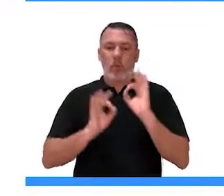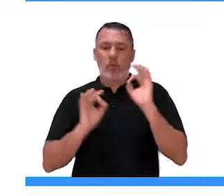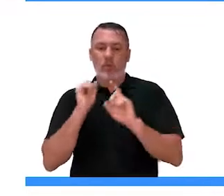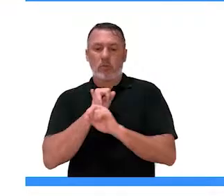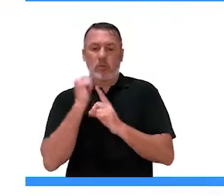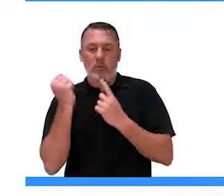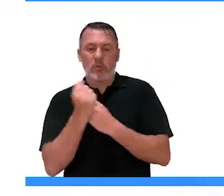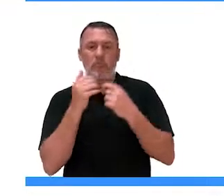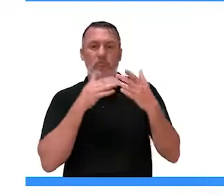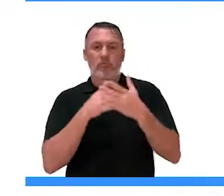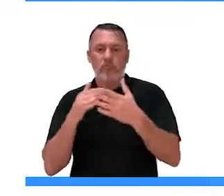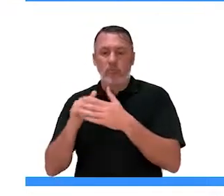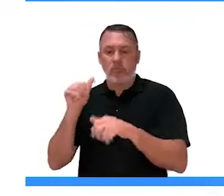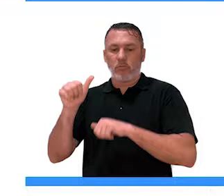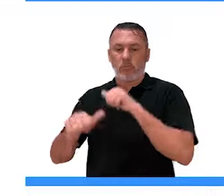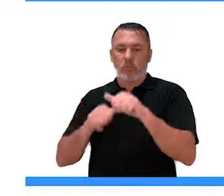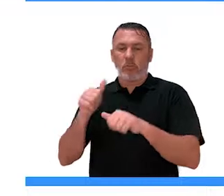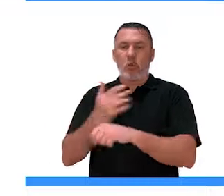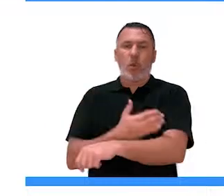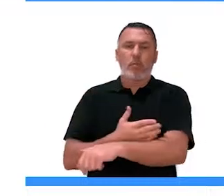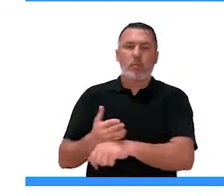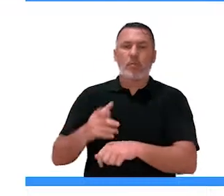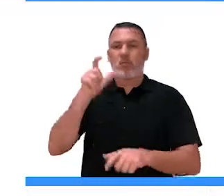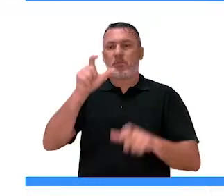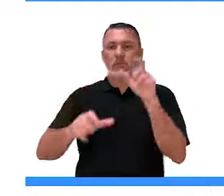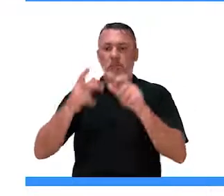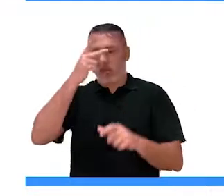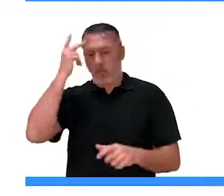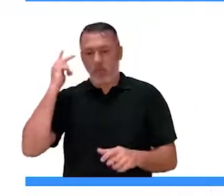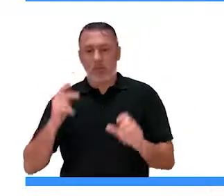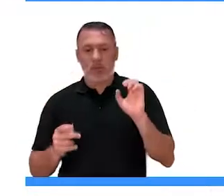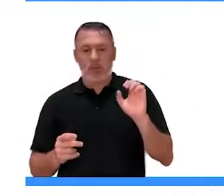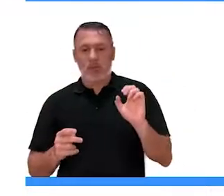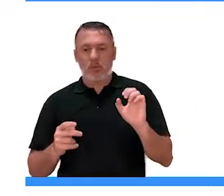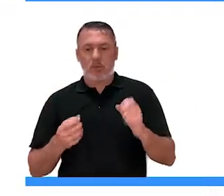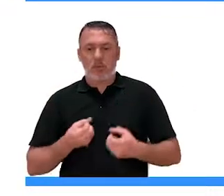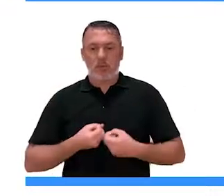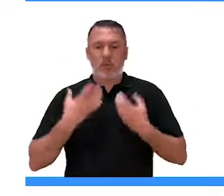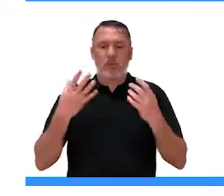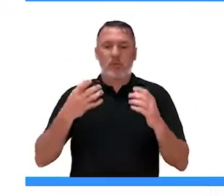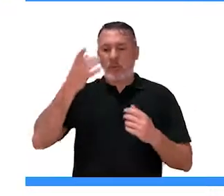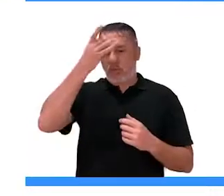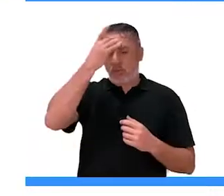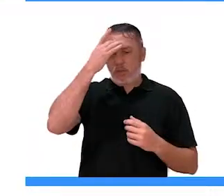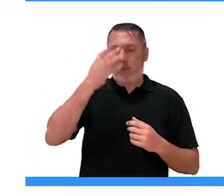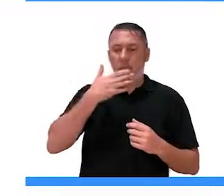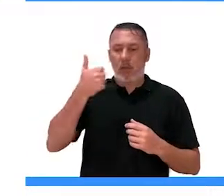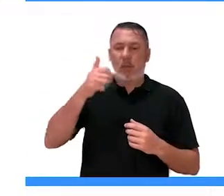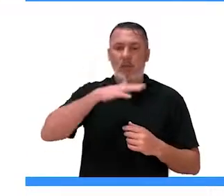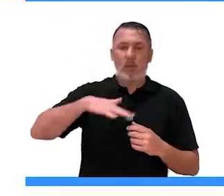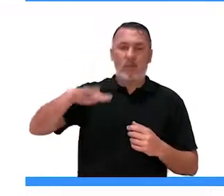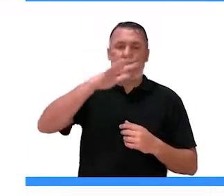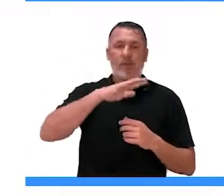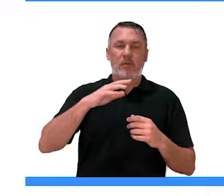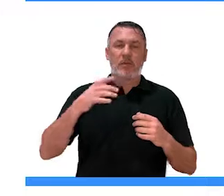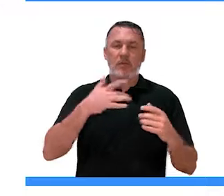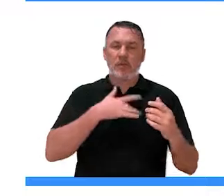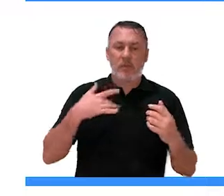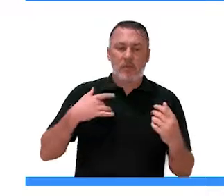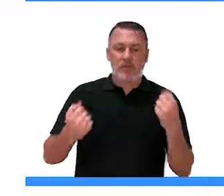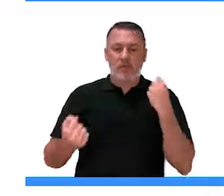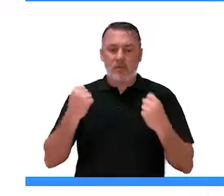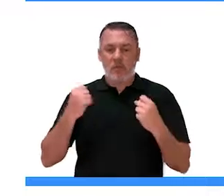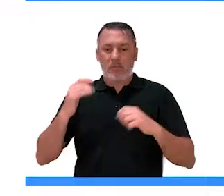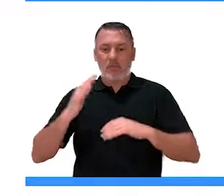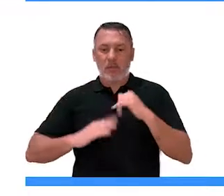Problematiza a organização social e seu impacto na mudança de hábitos dos indivíduos. E reproduz a noção de que a melhoria da aptidão física